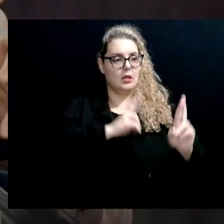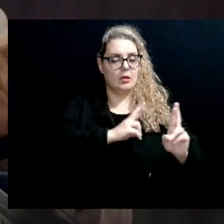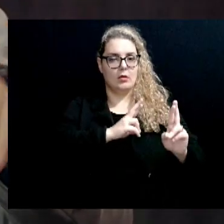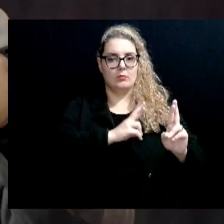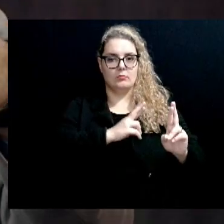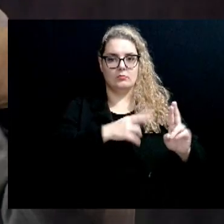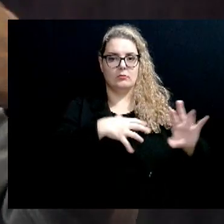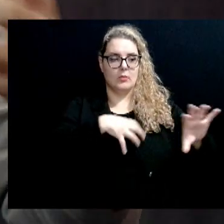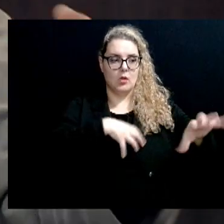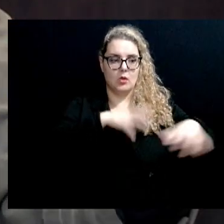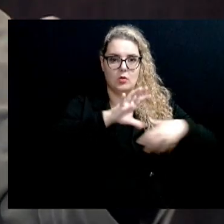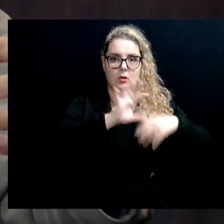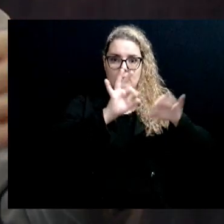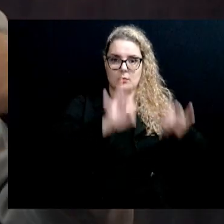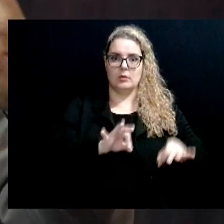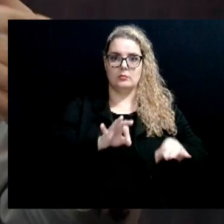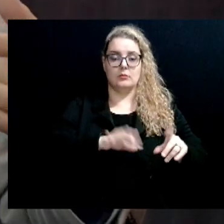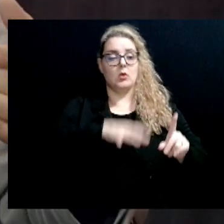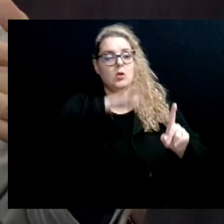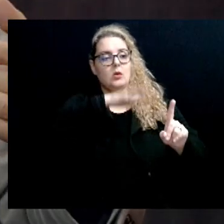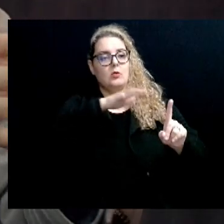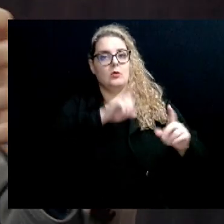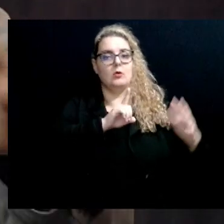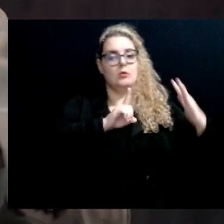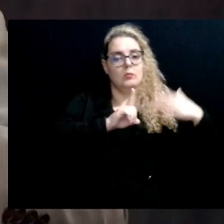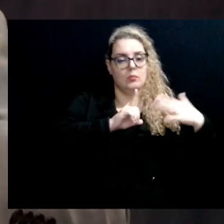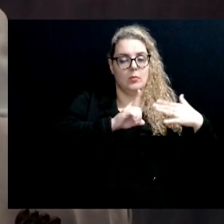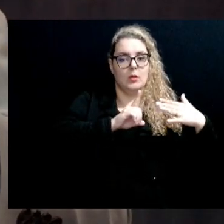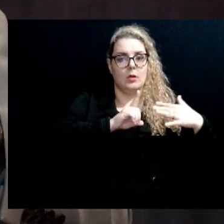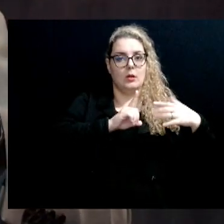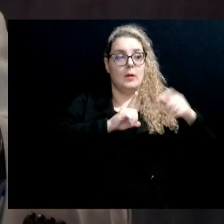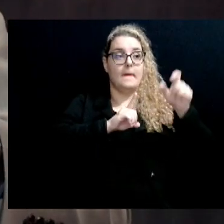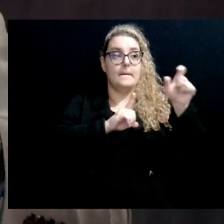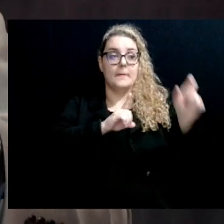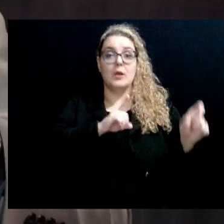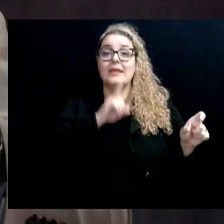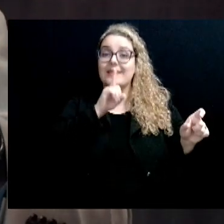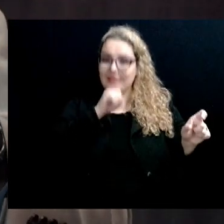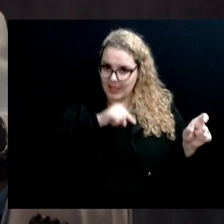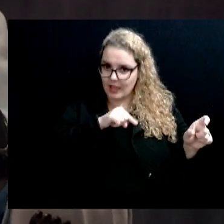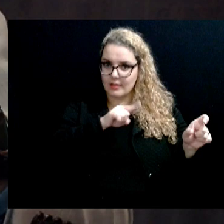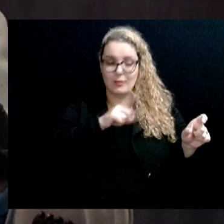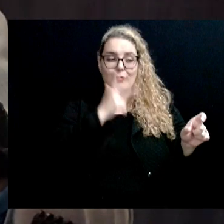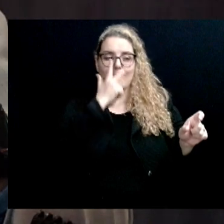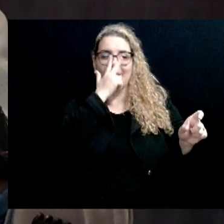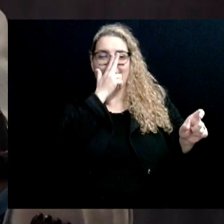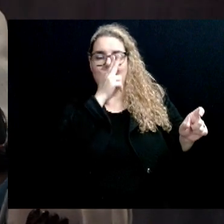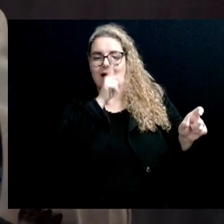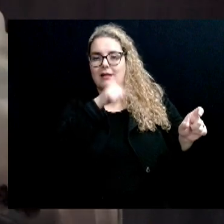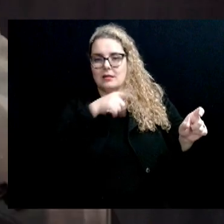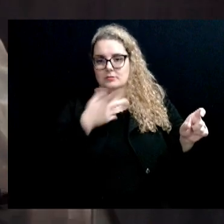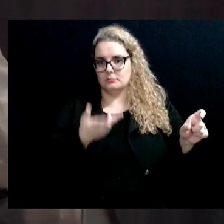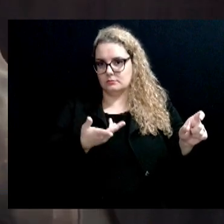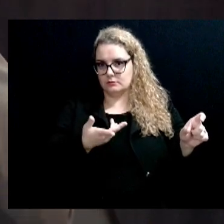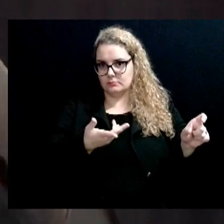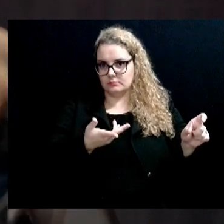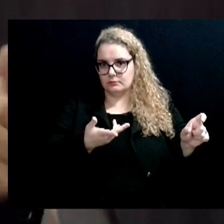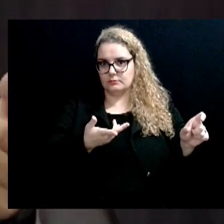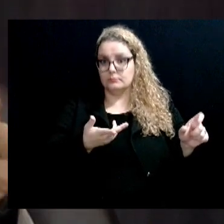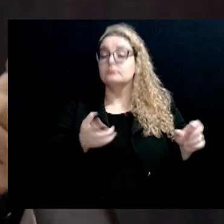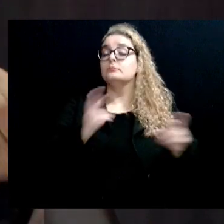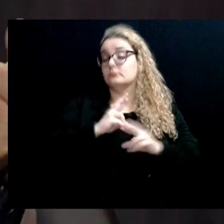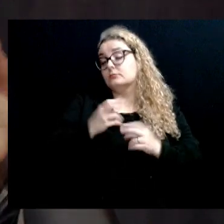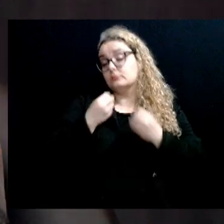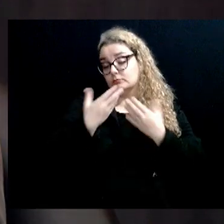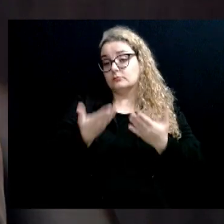admira o outro, ele tem que admirar por quem a pessoa é, e não por quem ela parece ser. O relacionamento tende a funcionar muito bem. Só que quando o parceiro, por exemplo, você está com uma